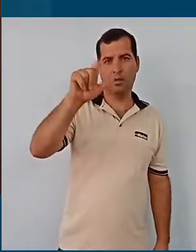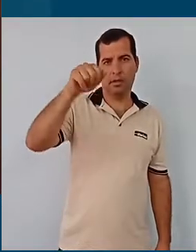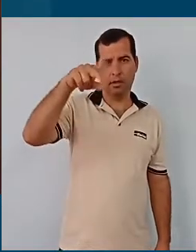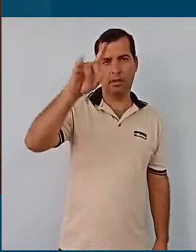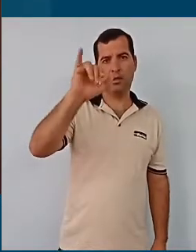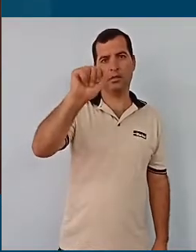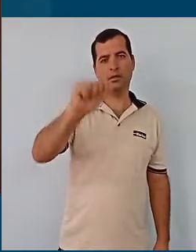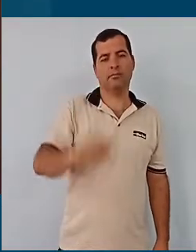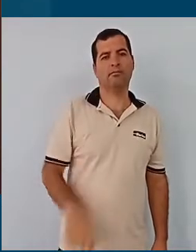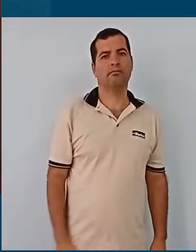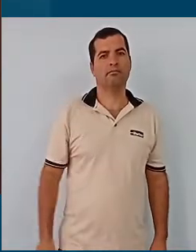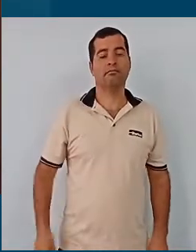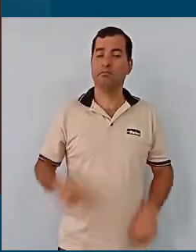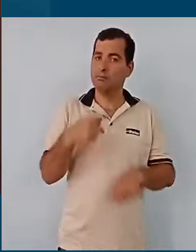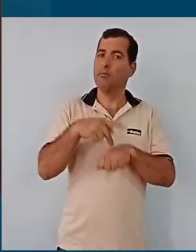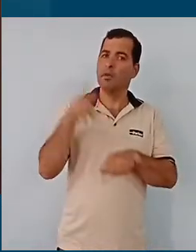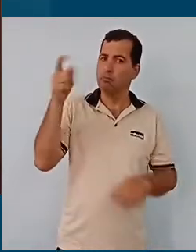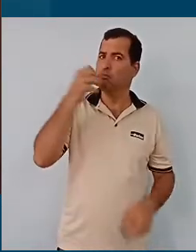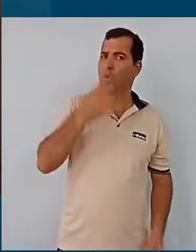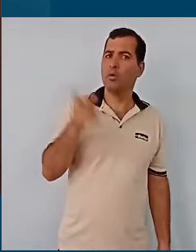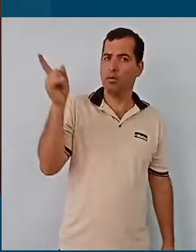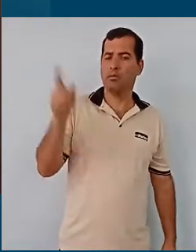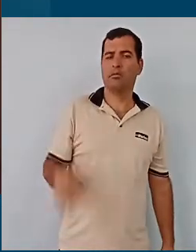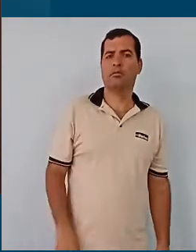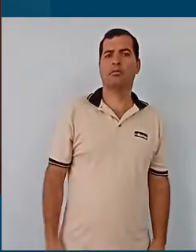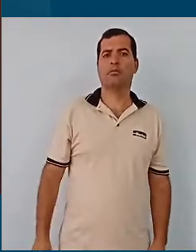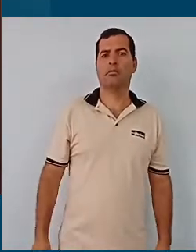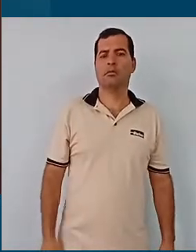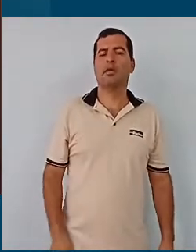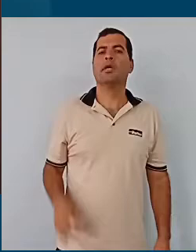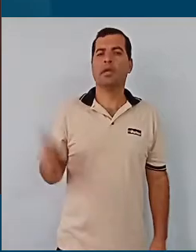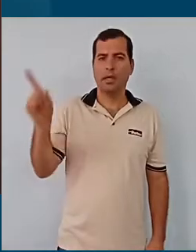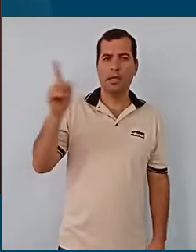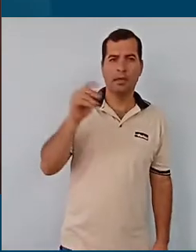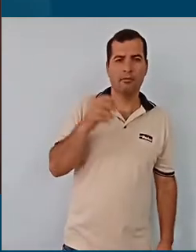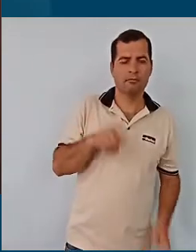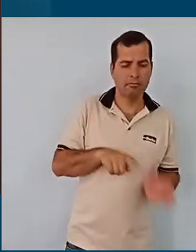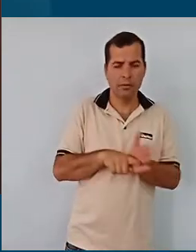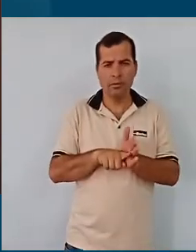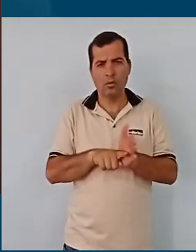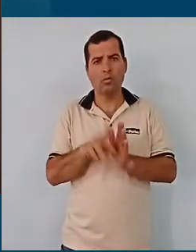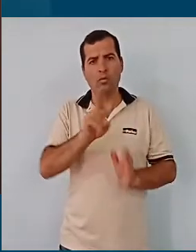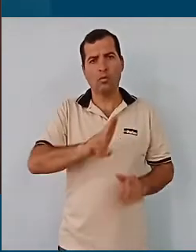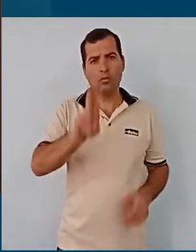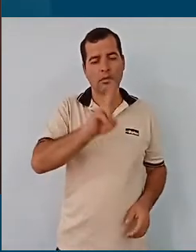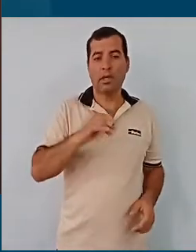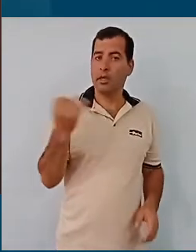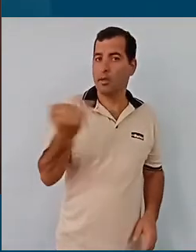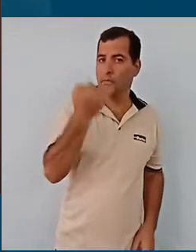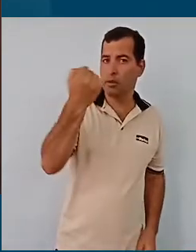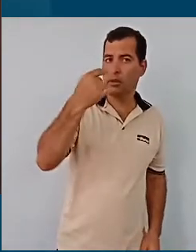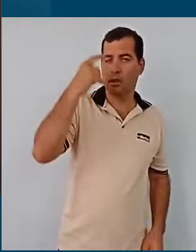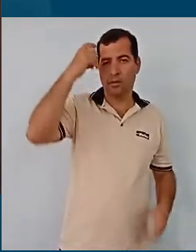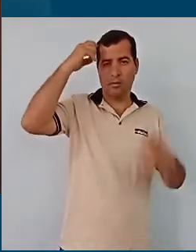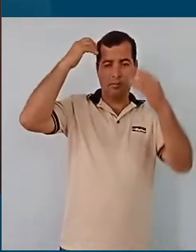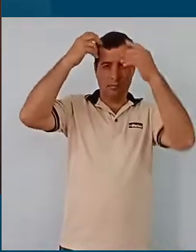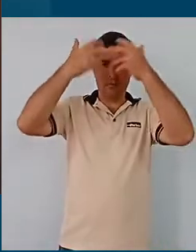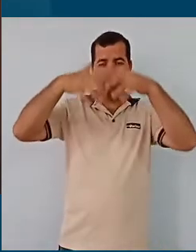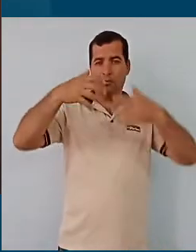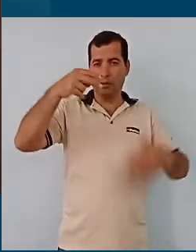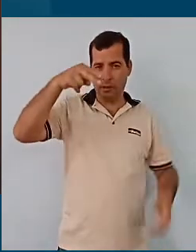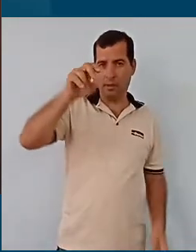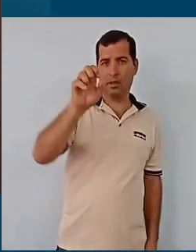Esse é um dos exemplos que esse pesquisador mais gosta de usar para explicar a importância da neuroeducação, ou seja, uma